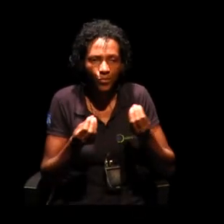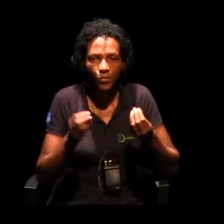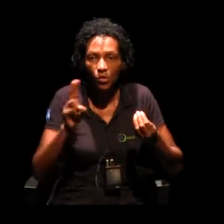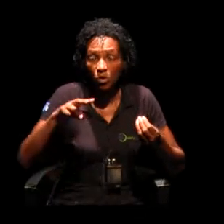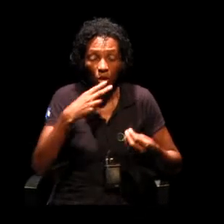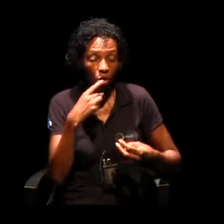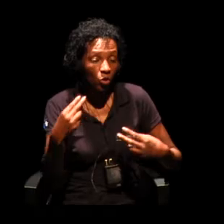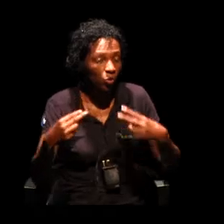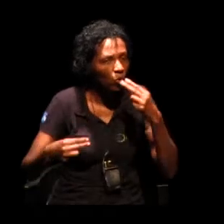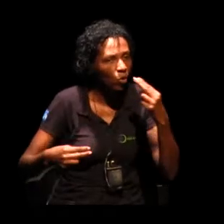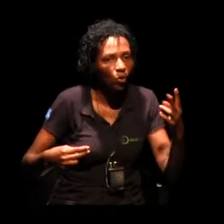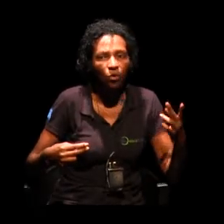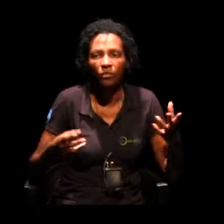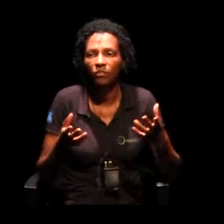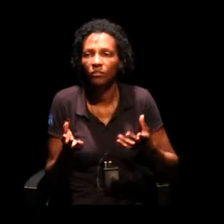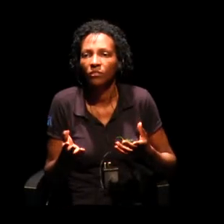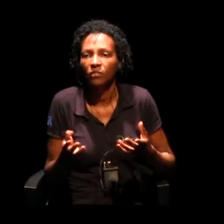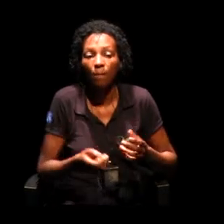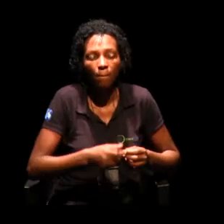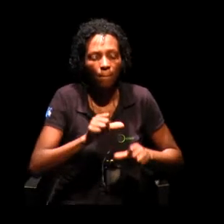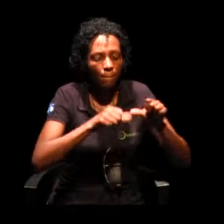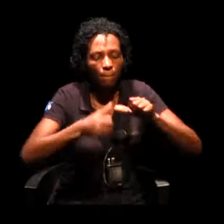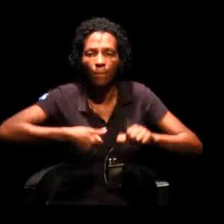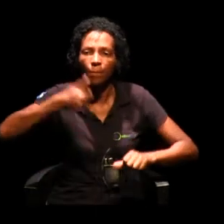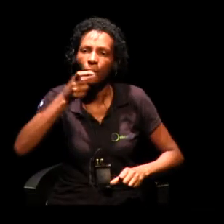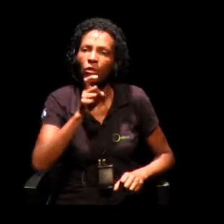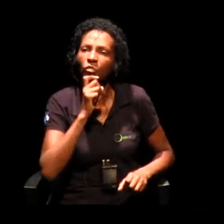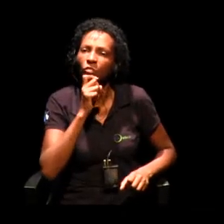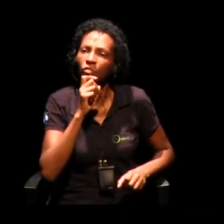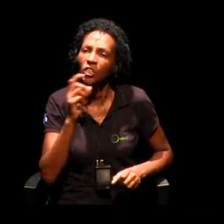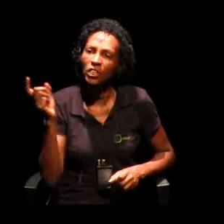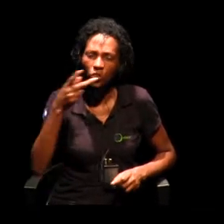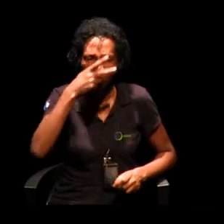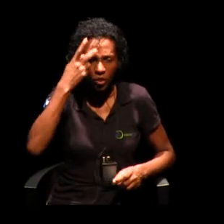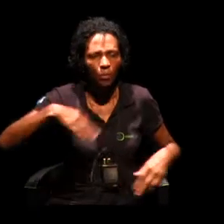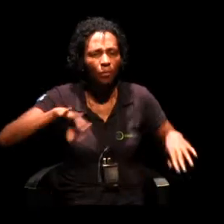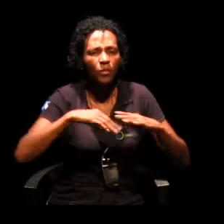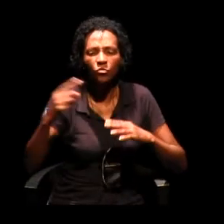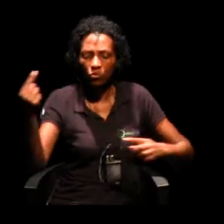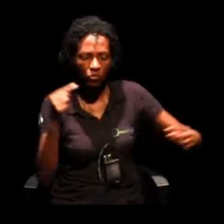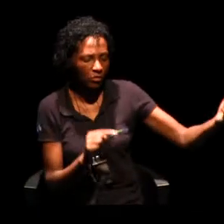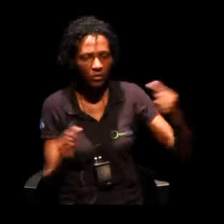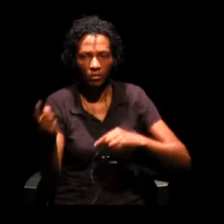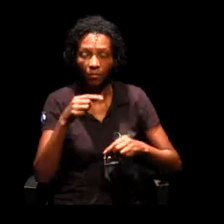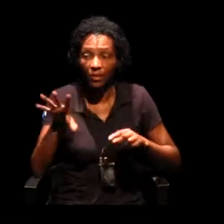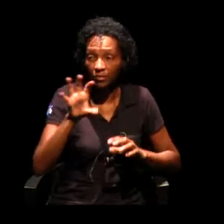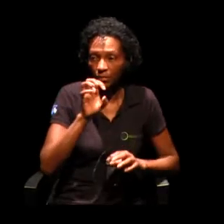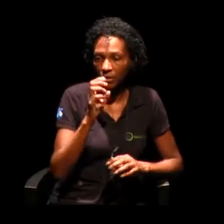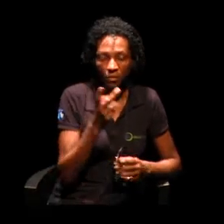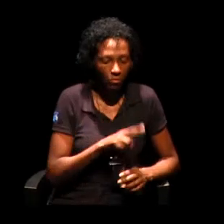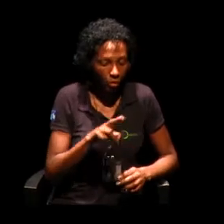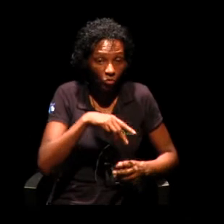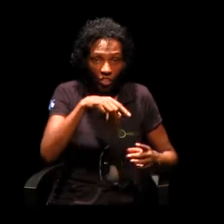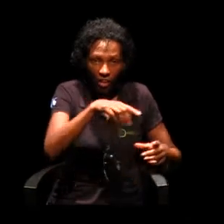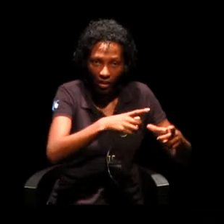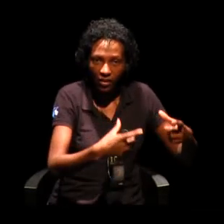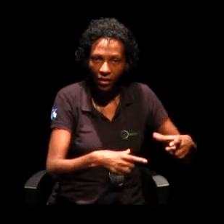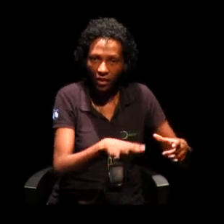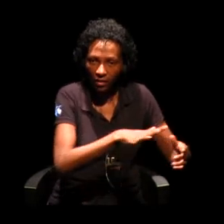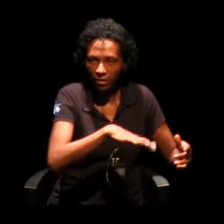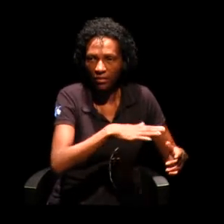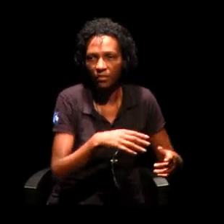qual a direção que poderíamos utilizar, utilizando cor, como podemos melhorar o verde, trazer mais pessoas